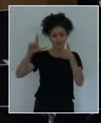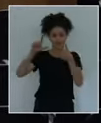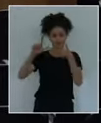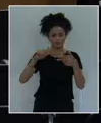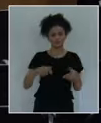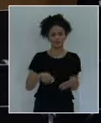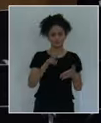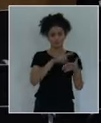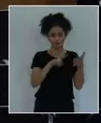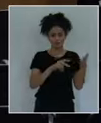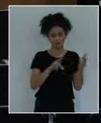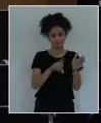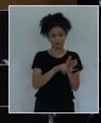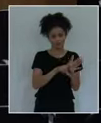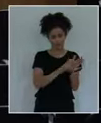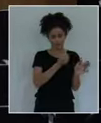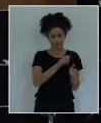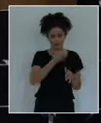lei número